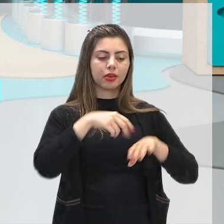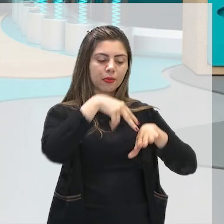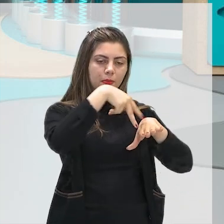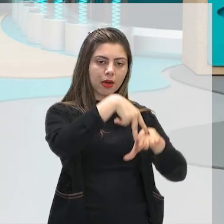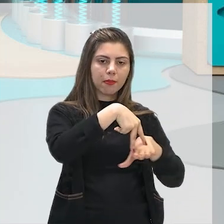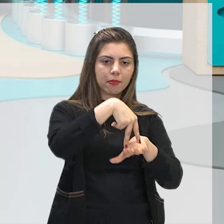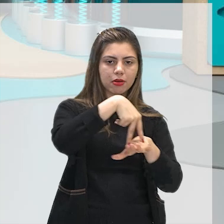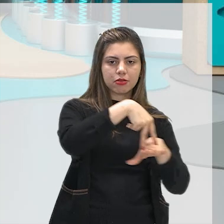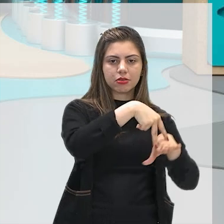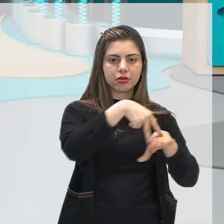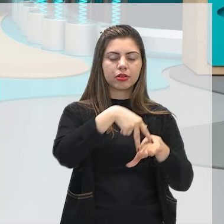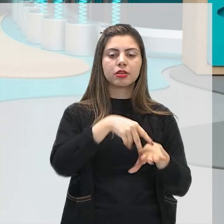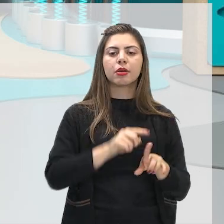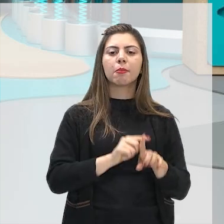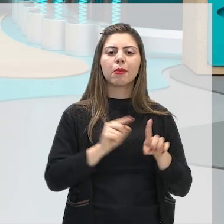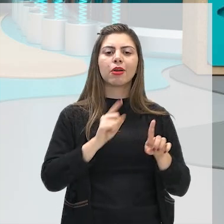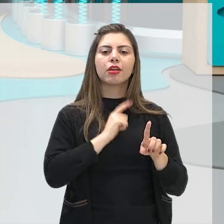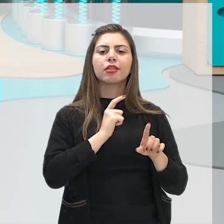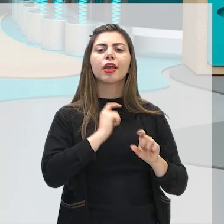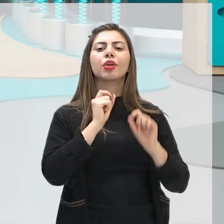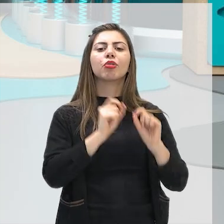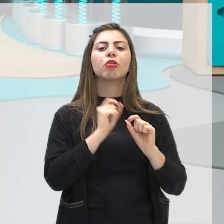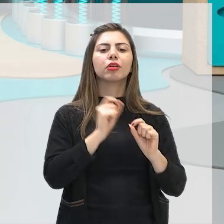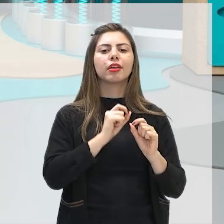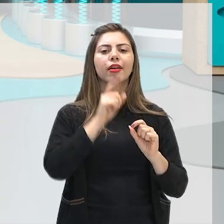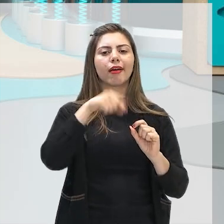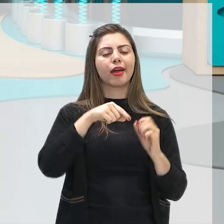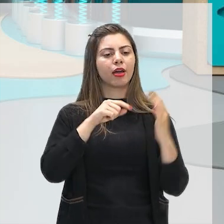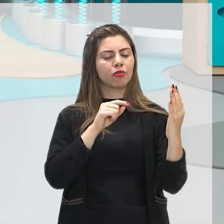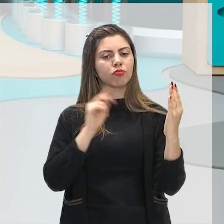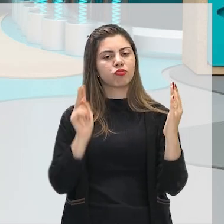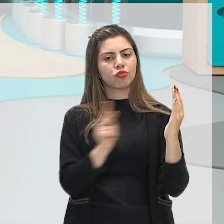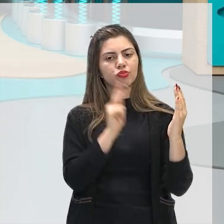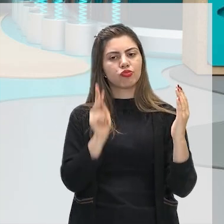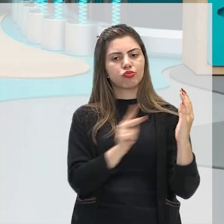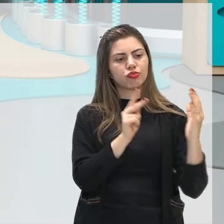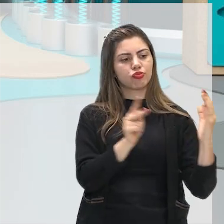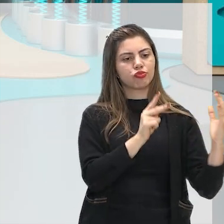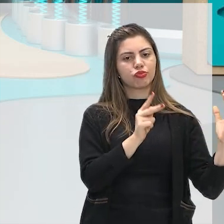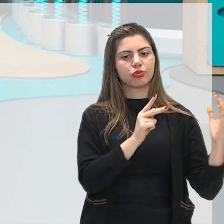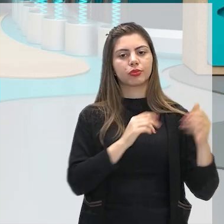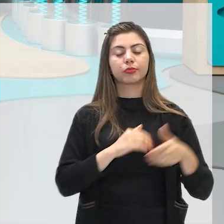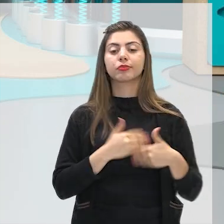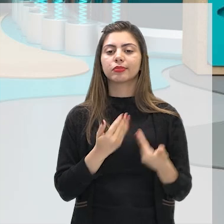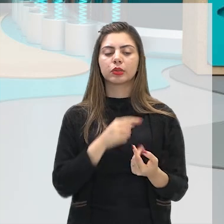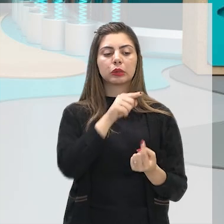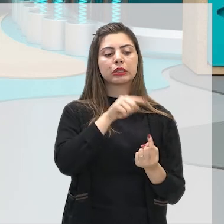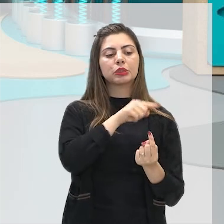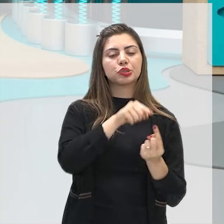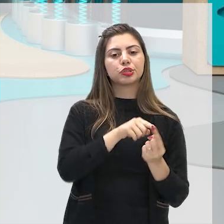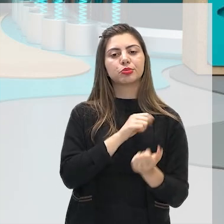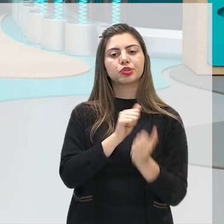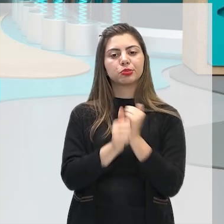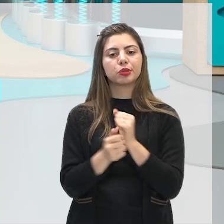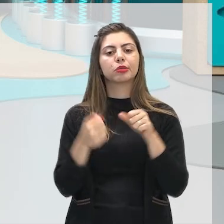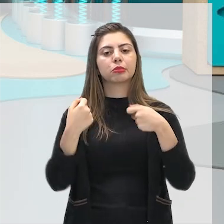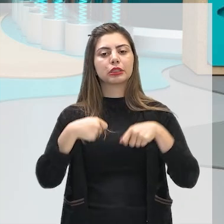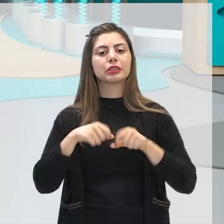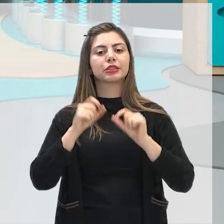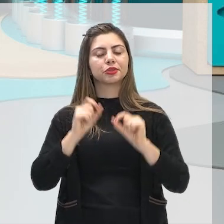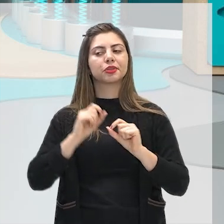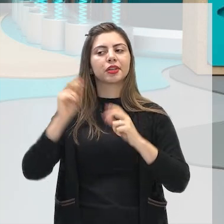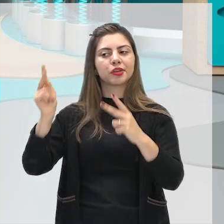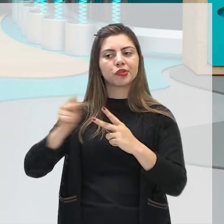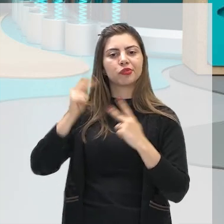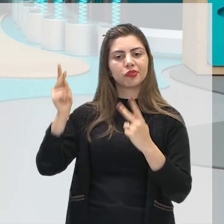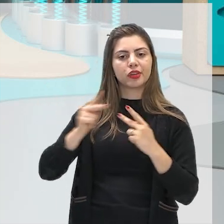mas ligada a ela nós temos uma vela. E para esse tipo de prática a gente também precisa da ação do vento,